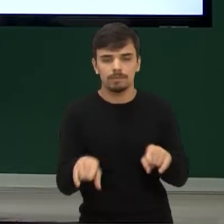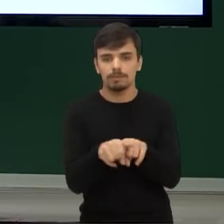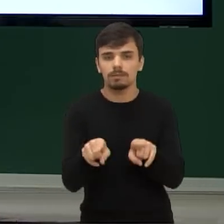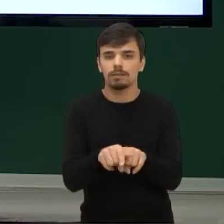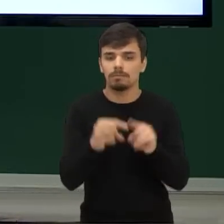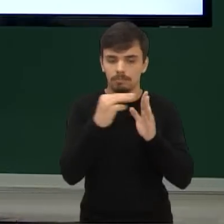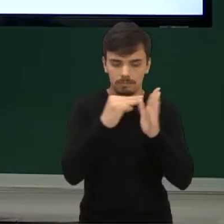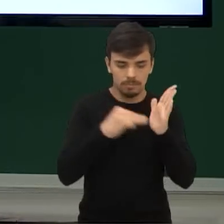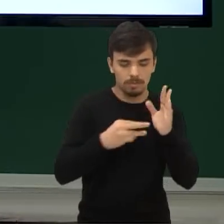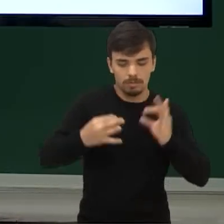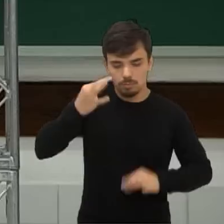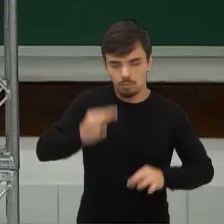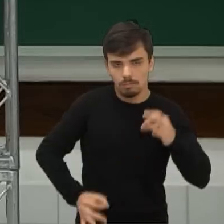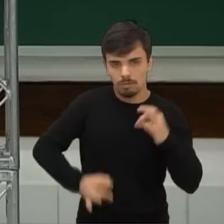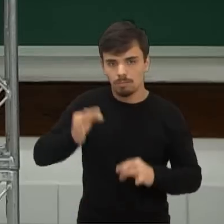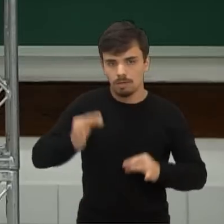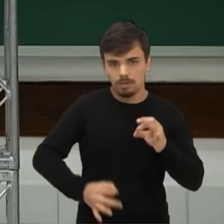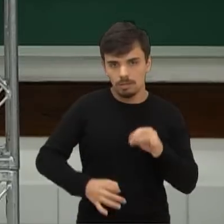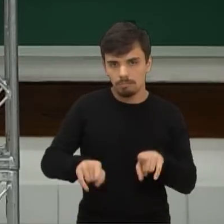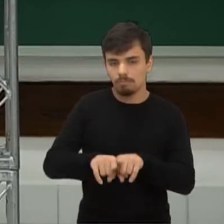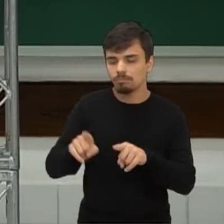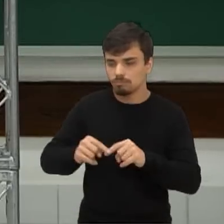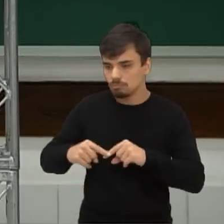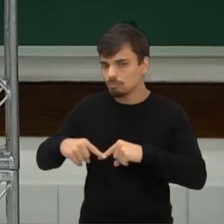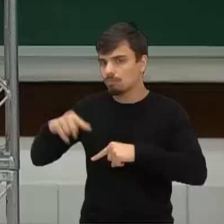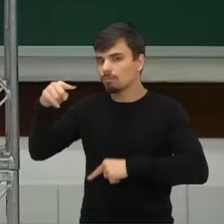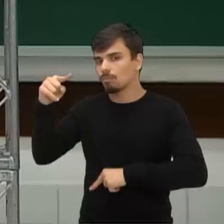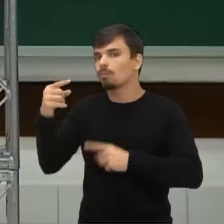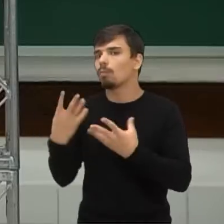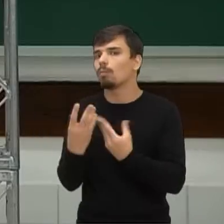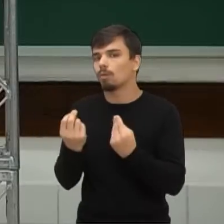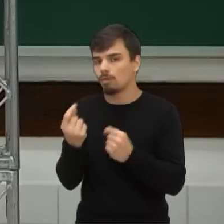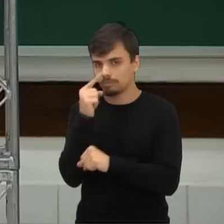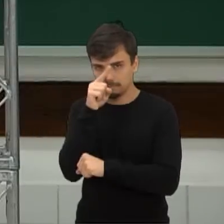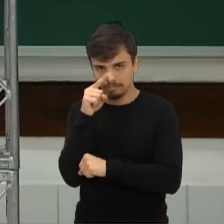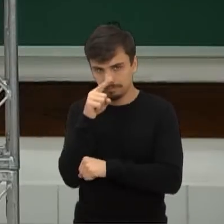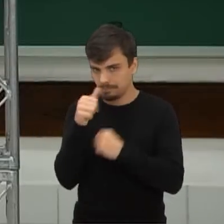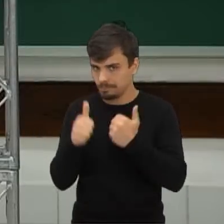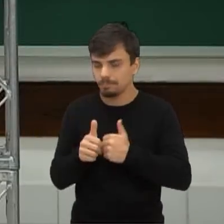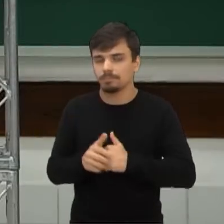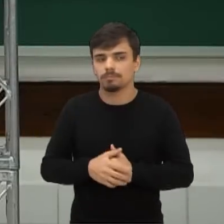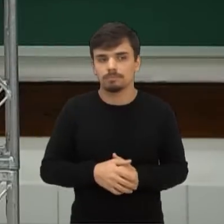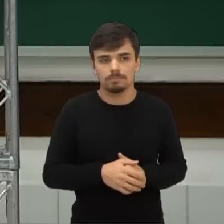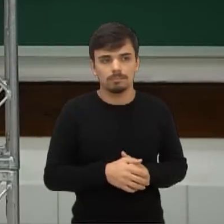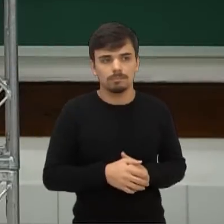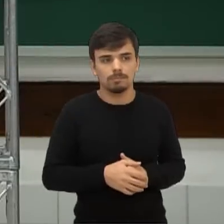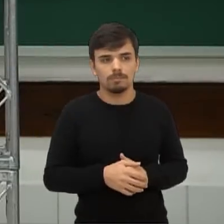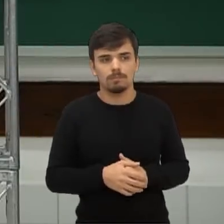métodos comportamentais são métodos bastante arriscados, certo?